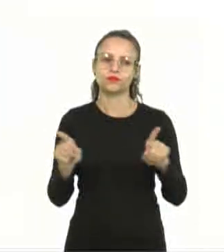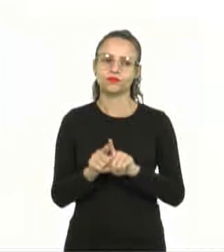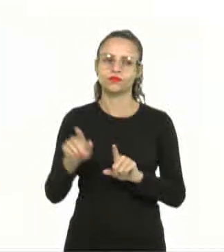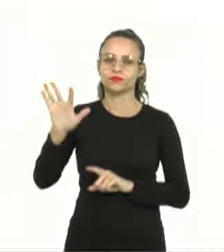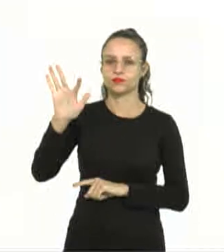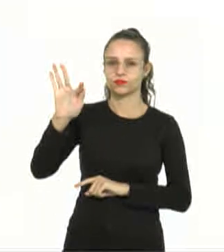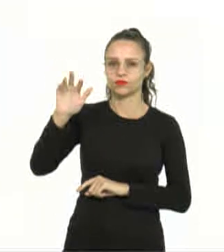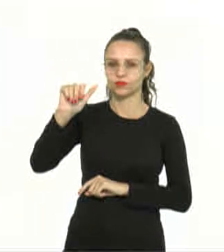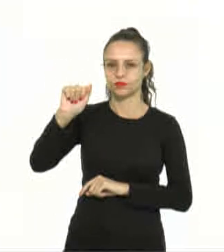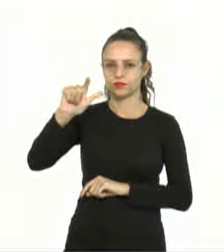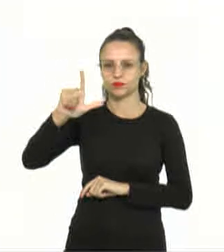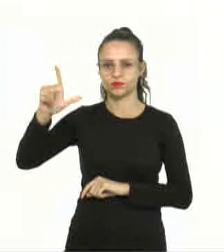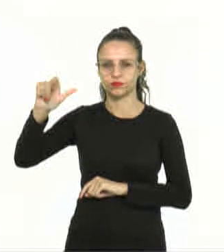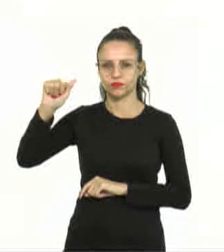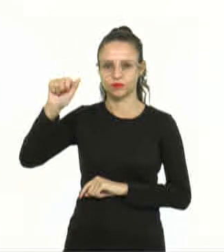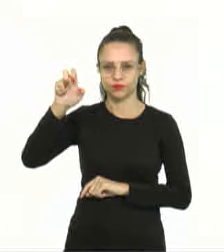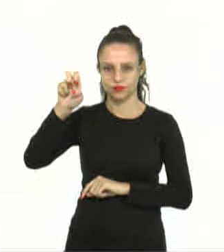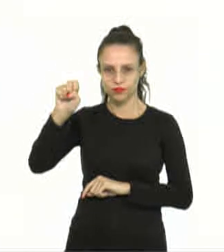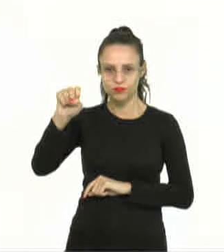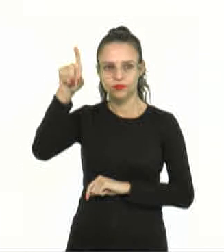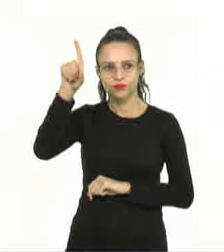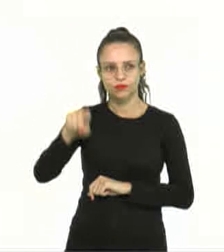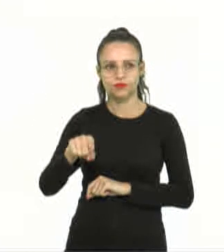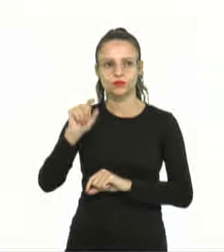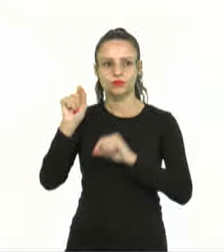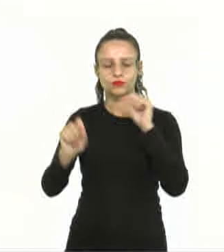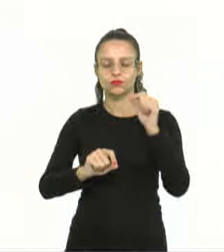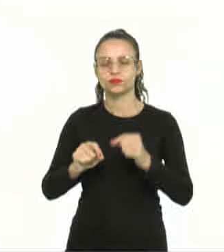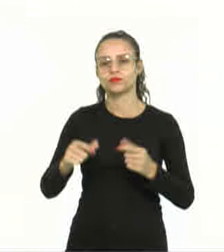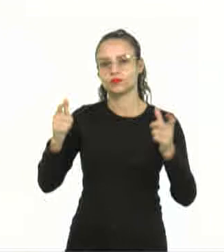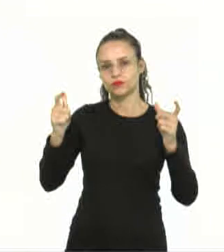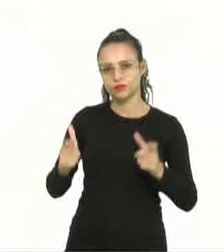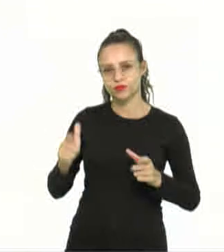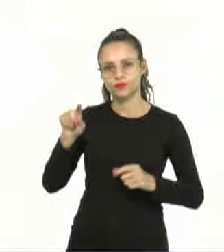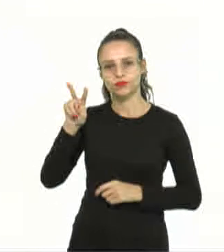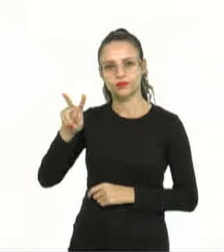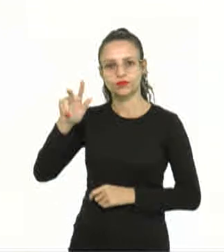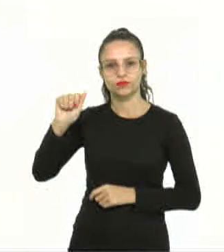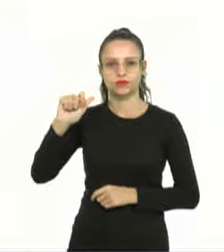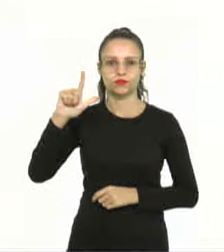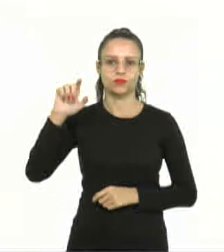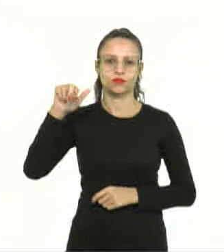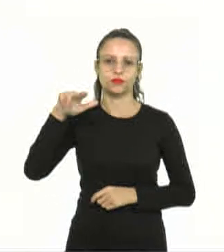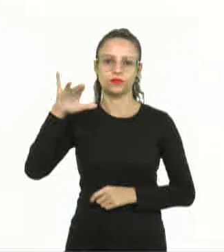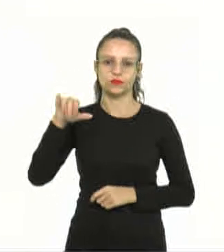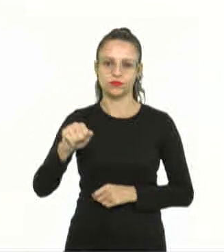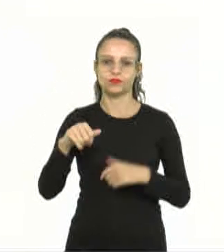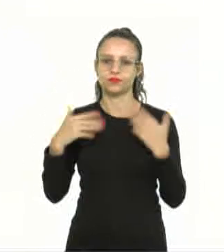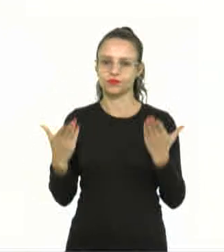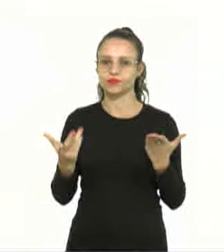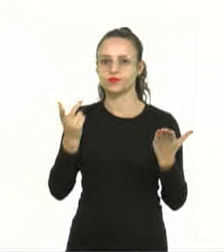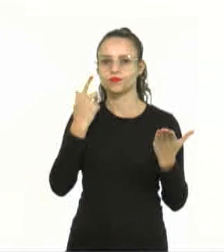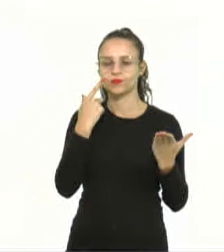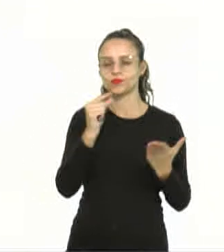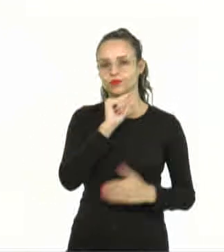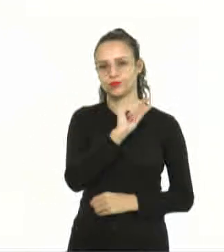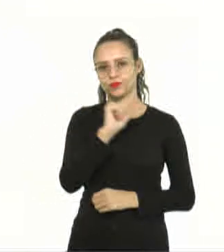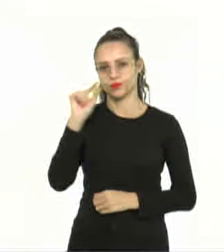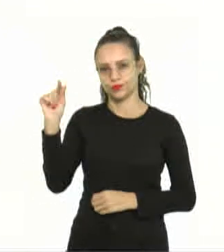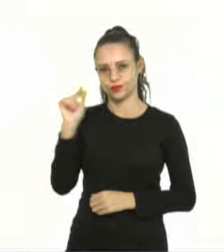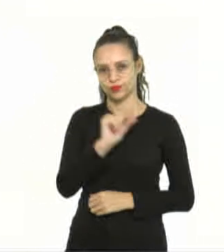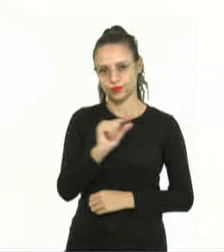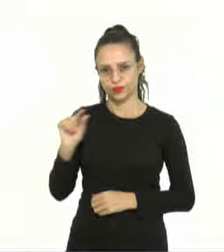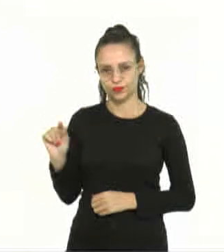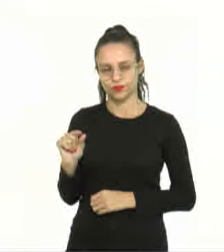as faias, que acontecem em Valência, tá? Nós vamos ver aos poucos, tá?